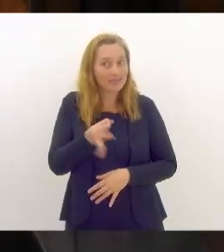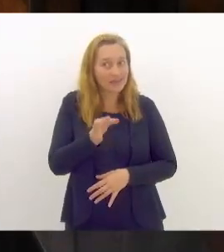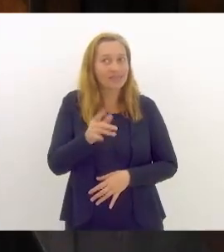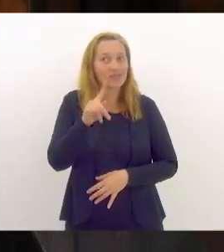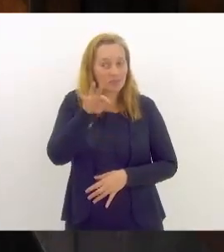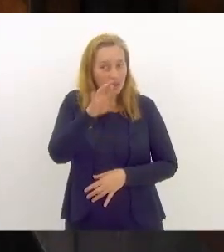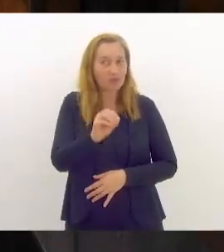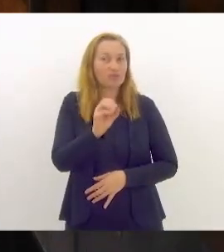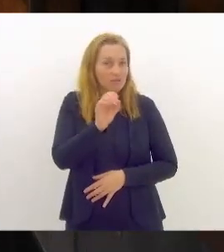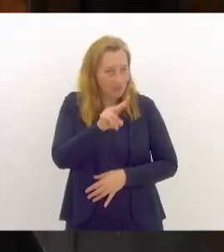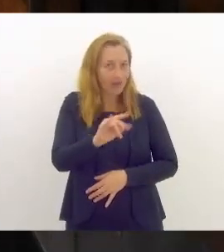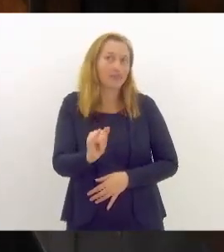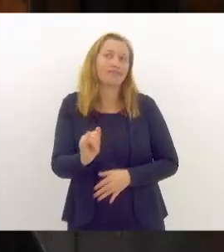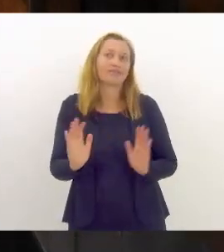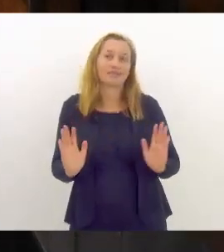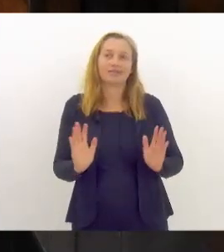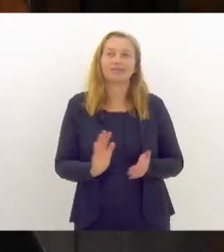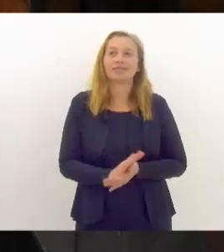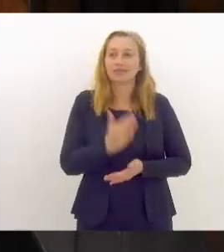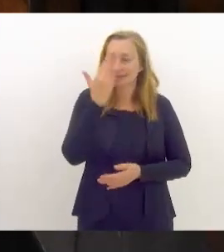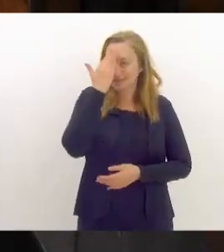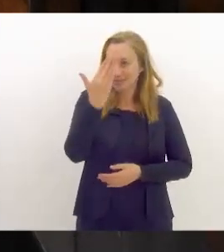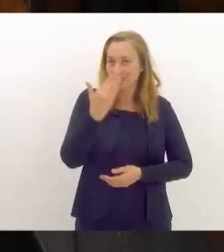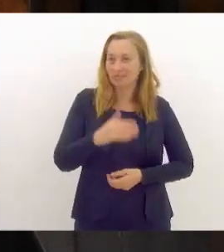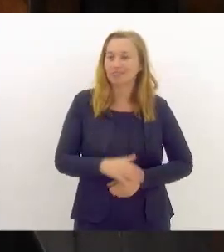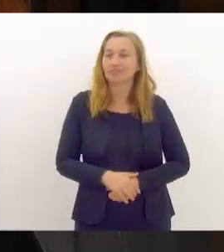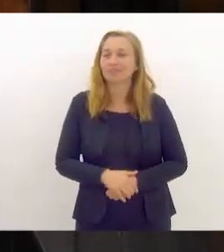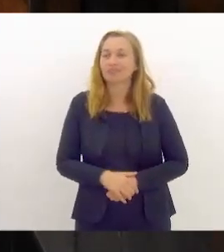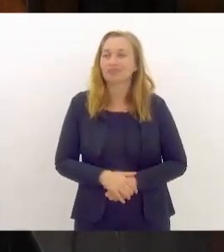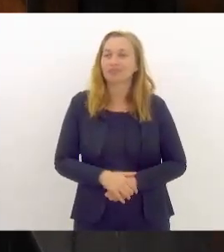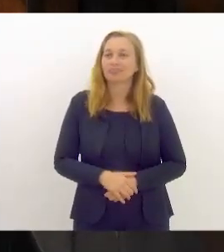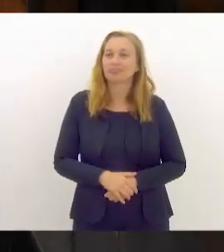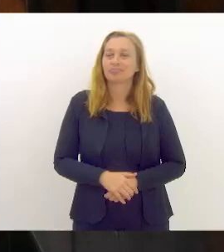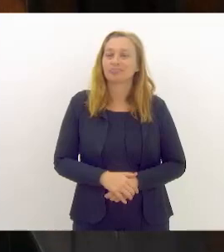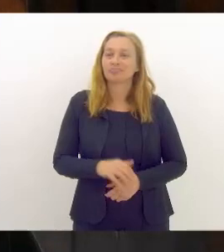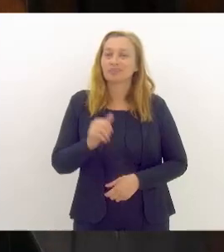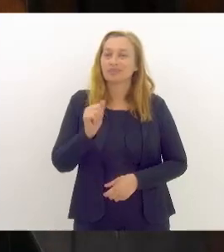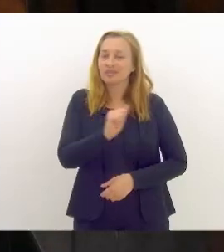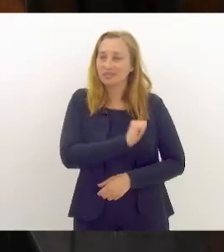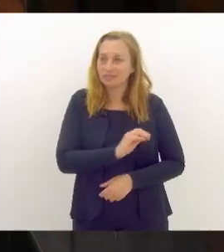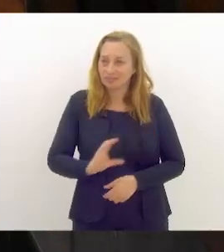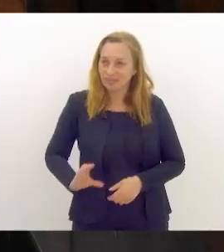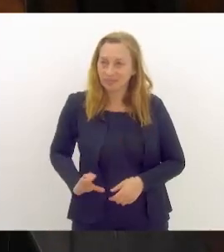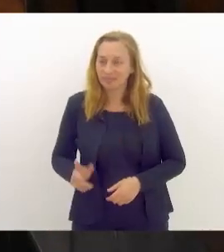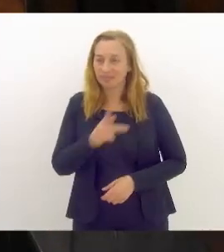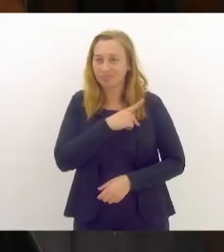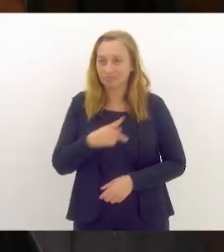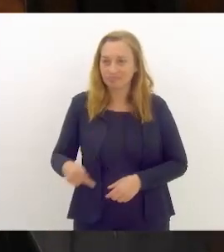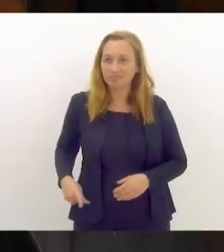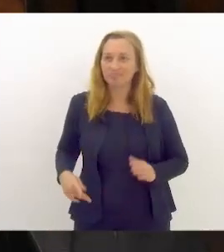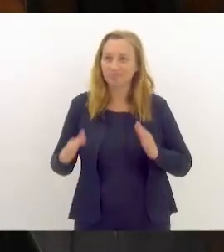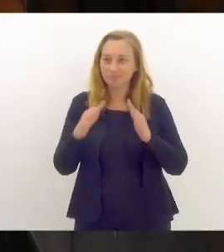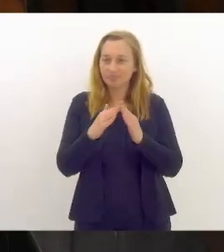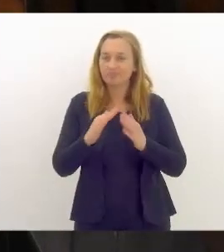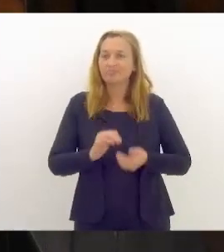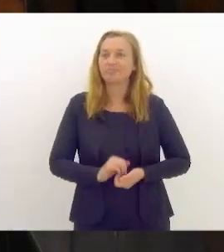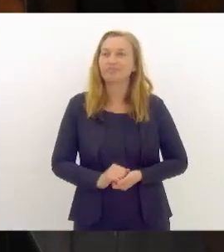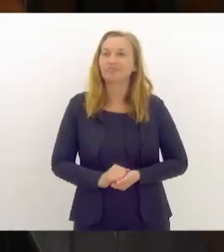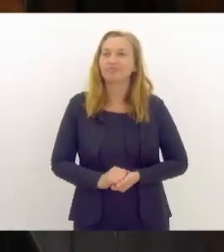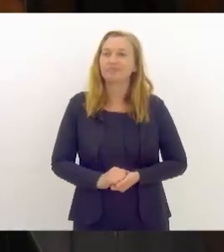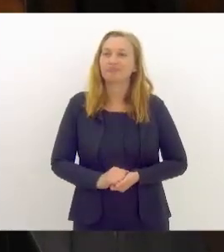Pedrinho que vai Quero Agradecer começar a te agradecendo ao André Siciliano Presidente dessa casa